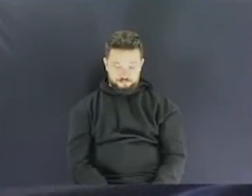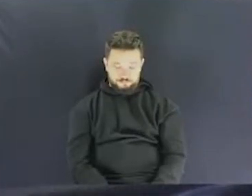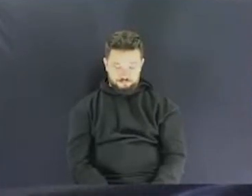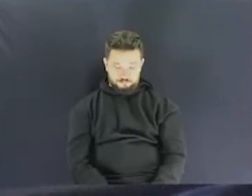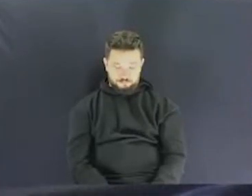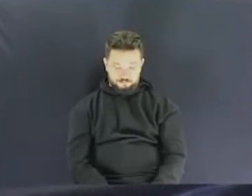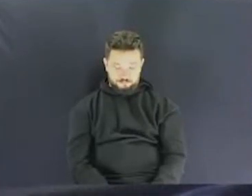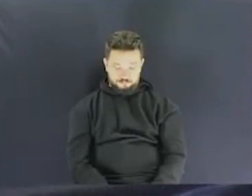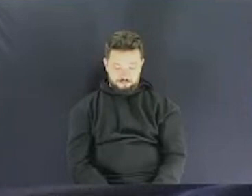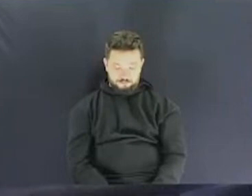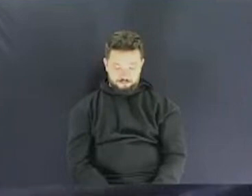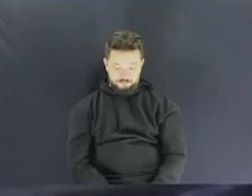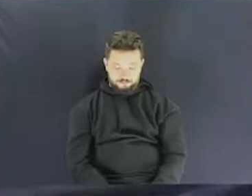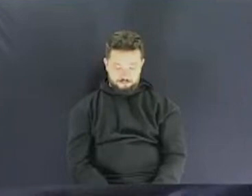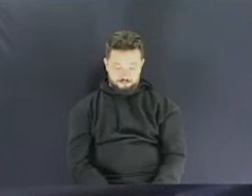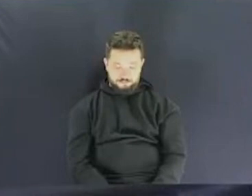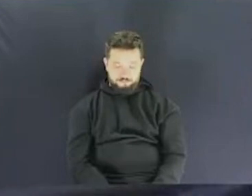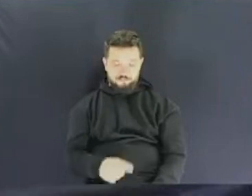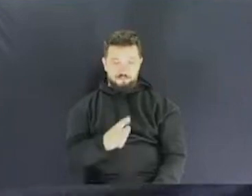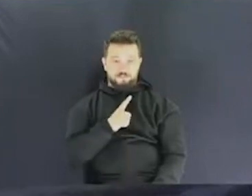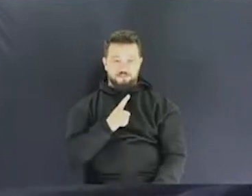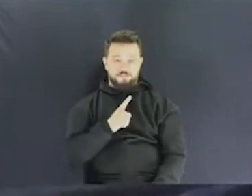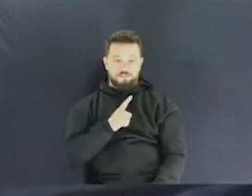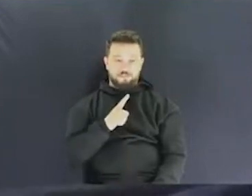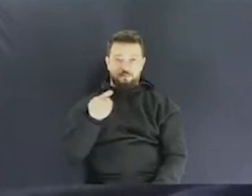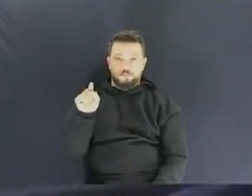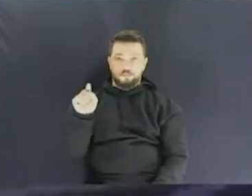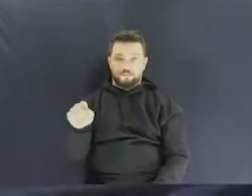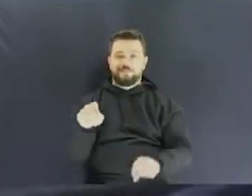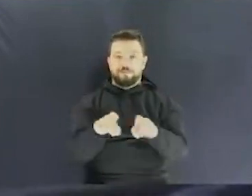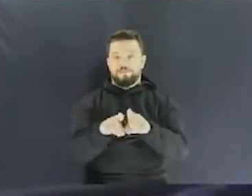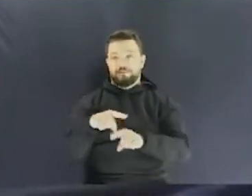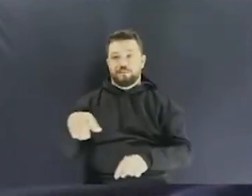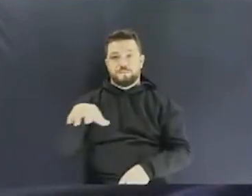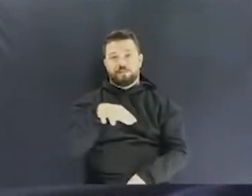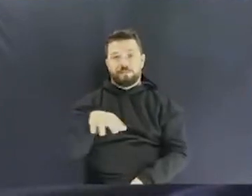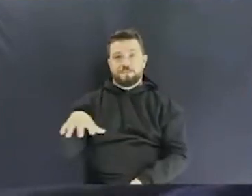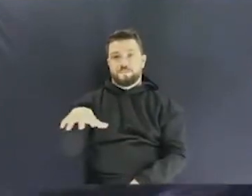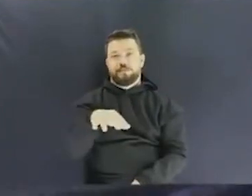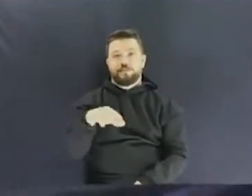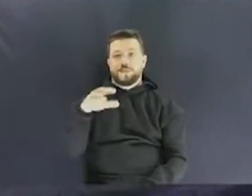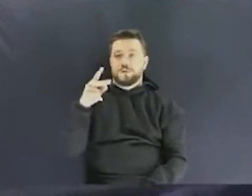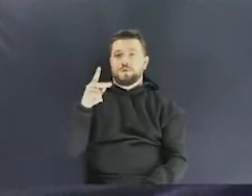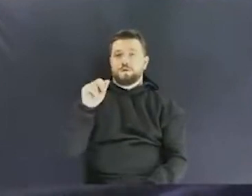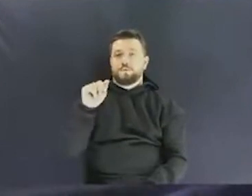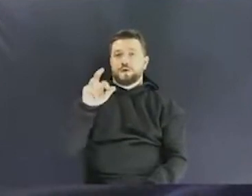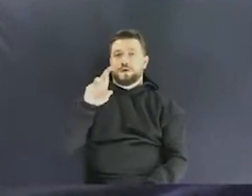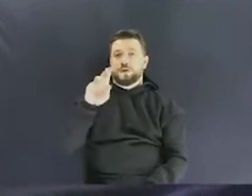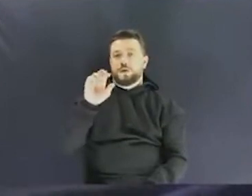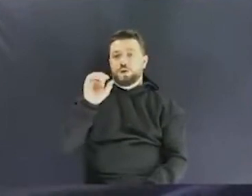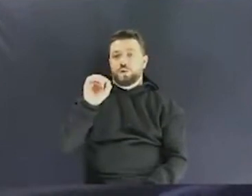na região do Parolim, e temos uma grande preocupação, é uma obra que já tem quase 10 anos e não